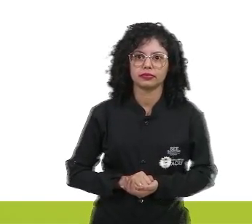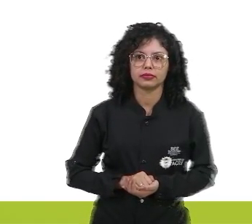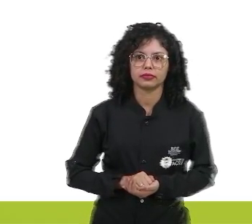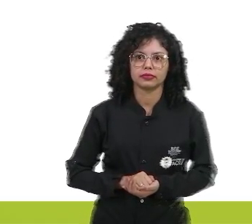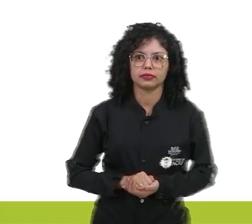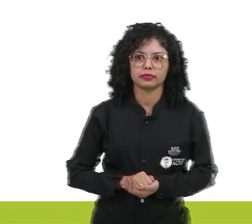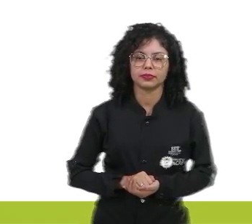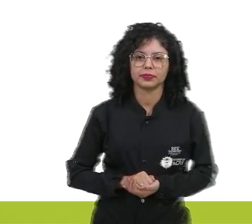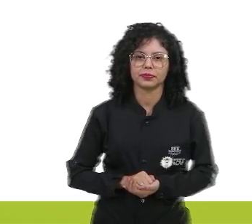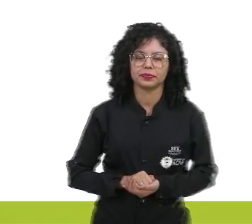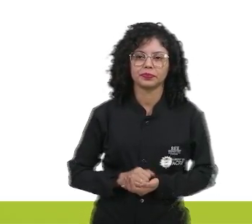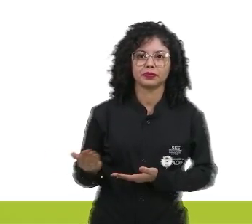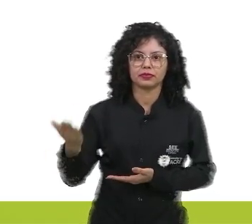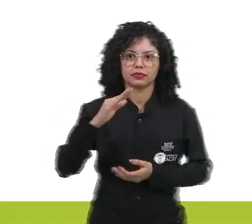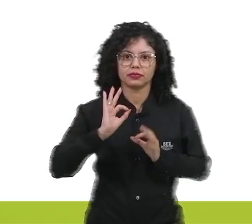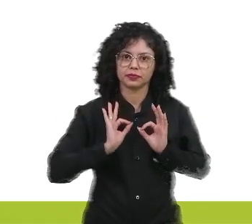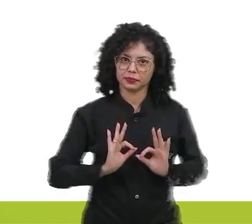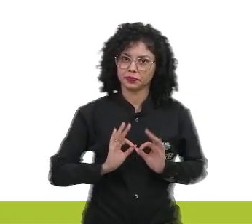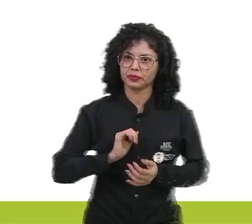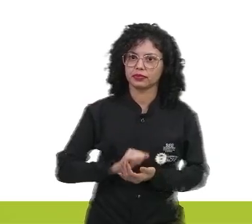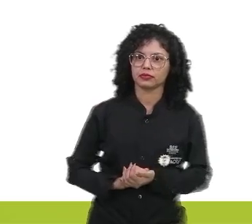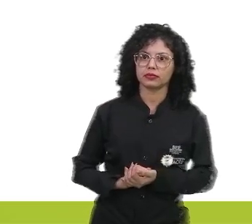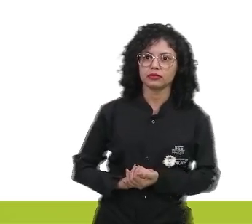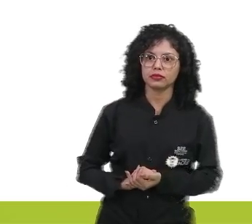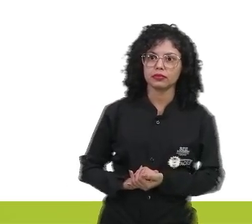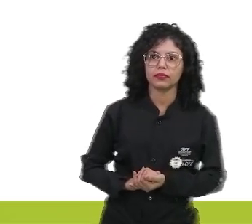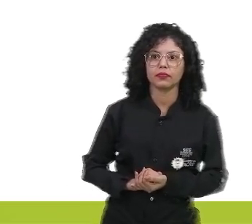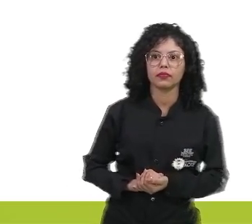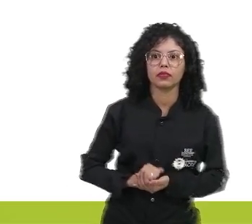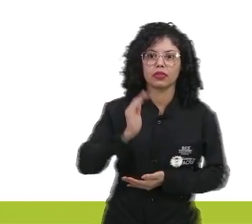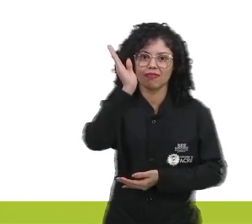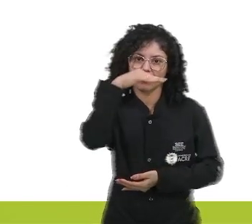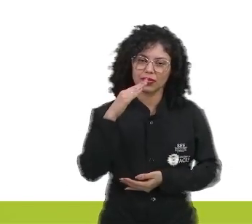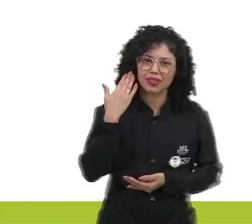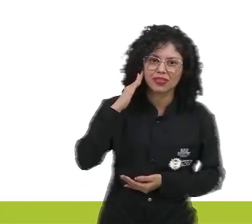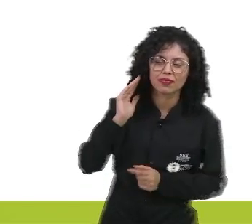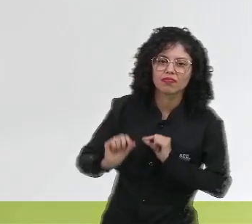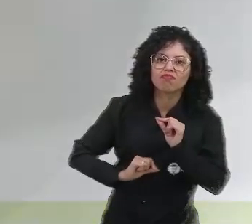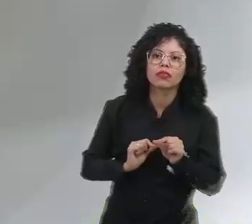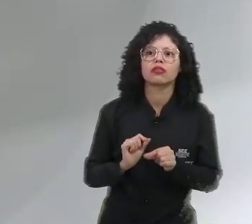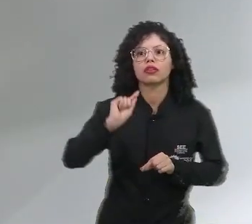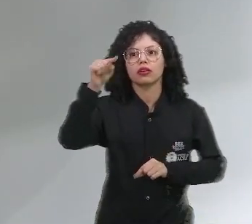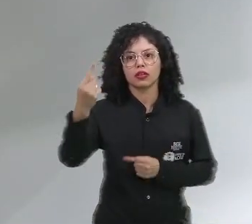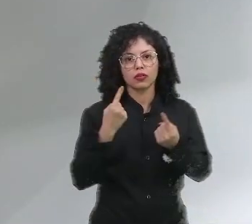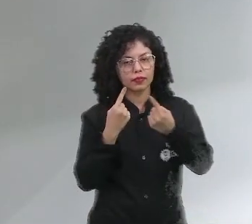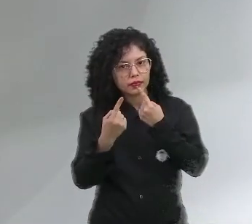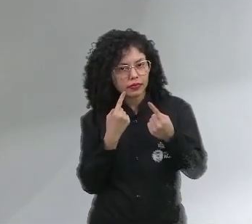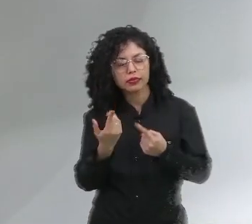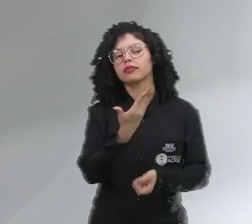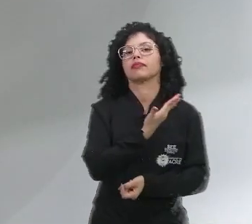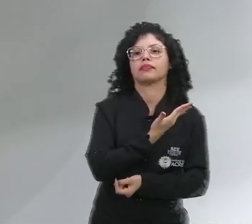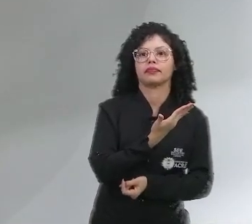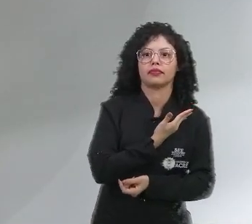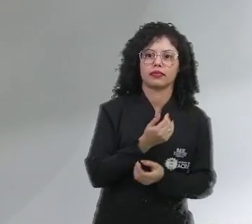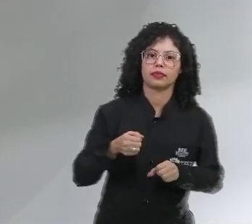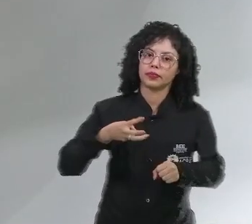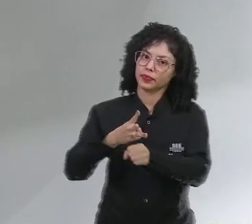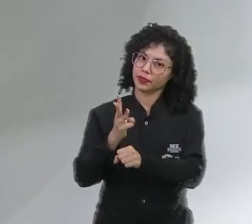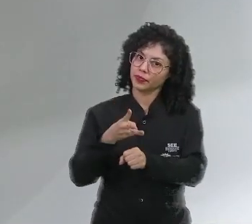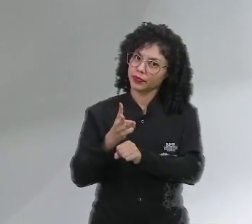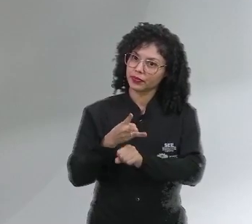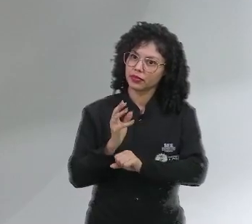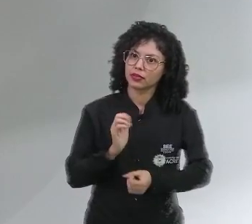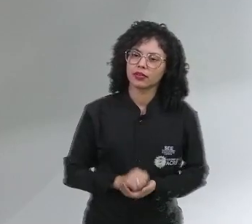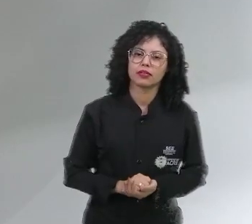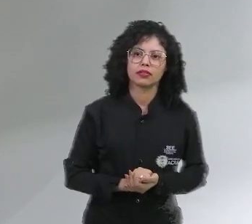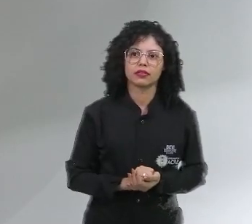vamos lá, que vai dar certo. Em nome de Jeová, foi. Mal entendido. Você está lá conversando com o seu colega no WhatsApp e